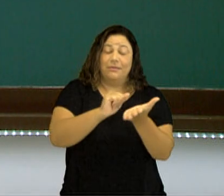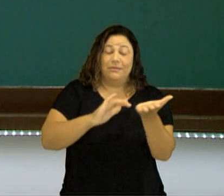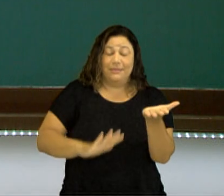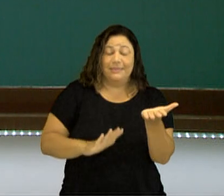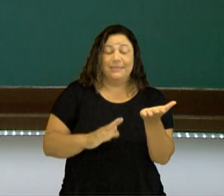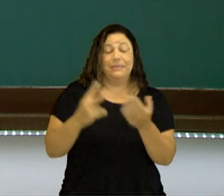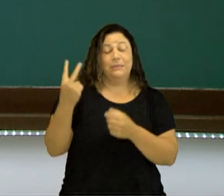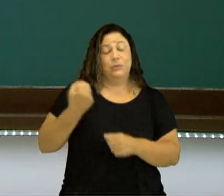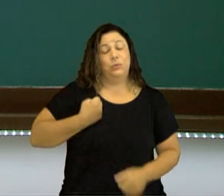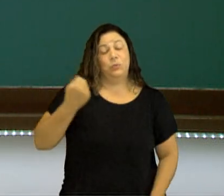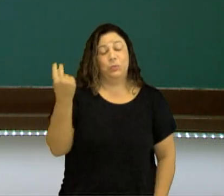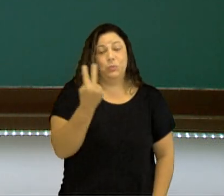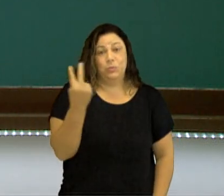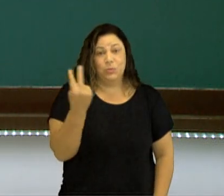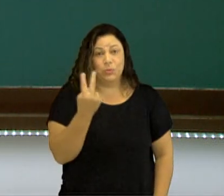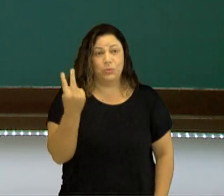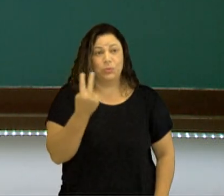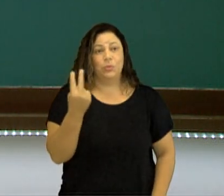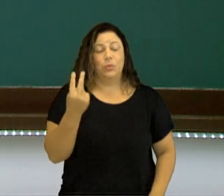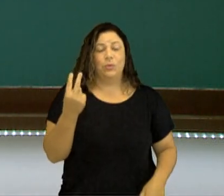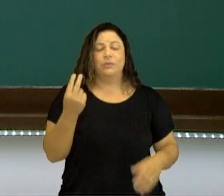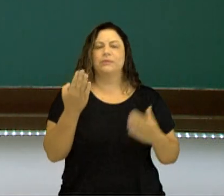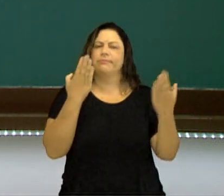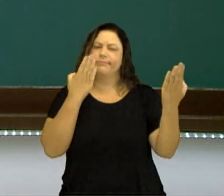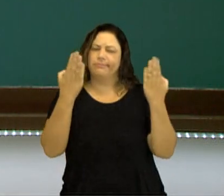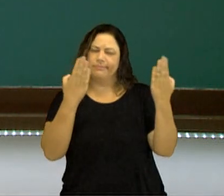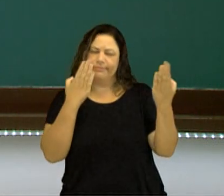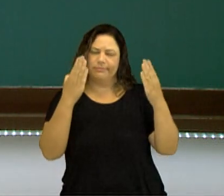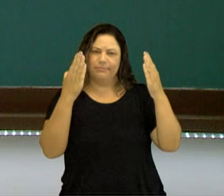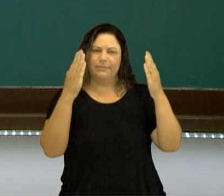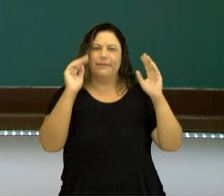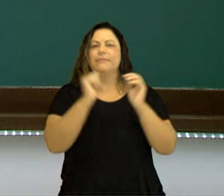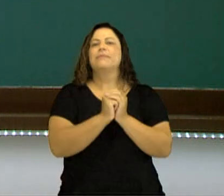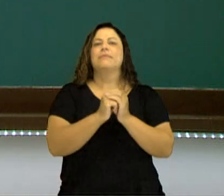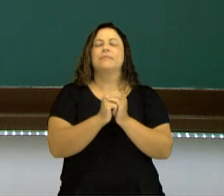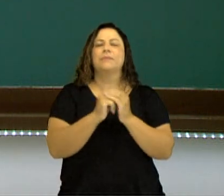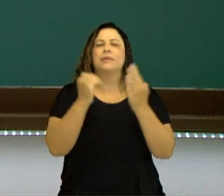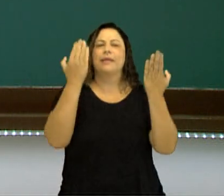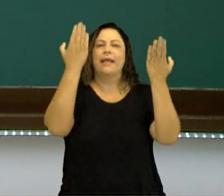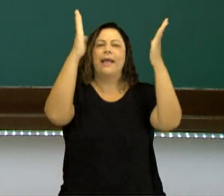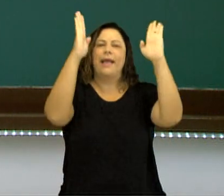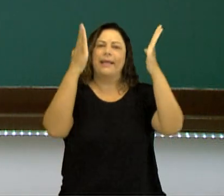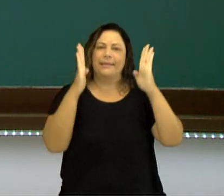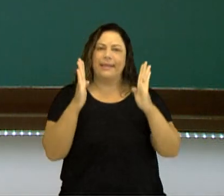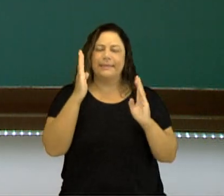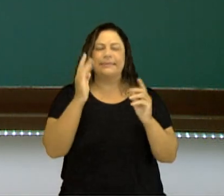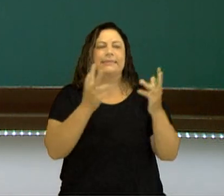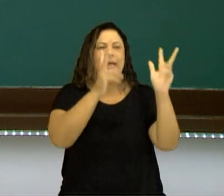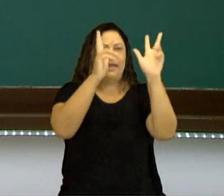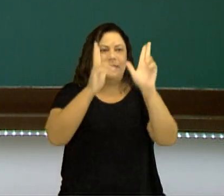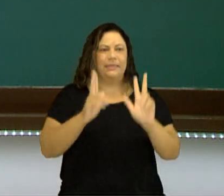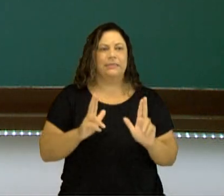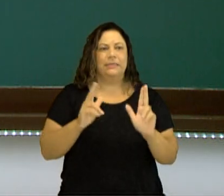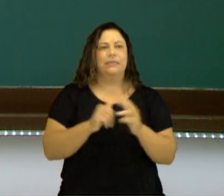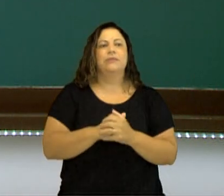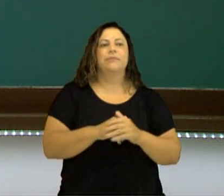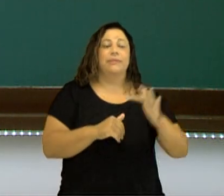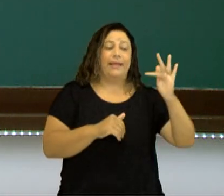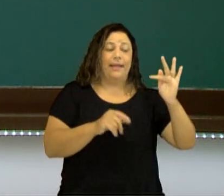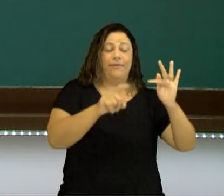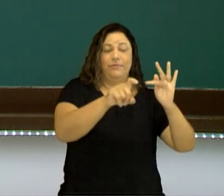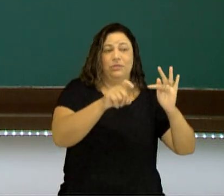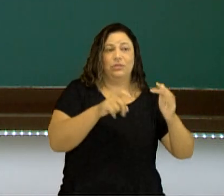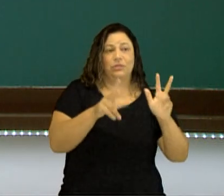vai fazer a mesma análise. Dada uma função, só que agora a função mudou. F de x é igual a 2x menos